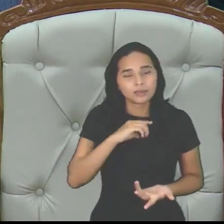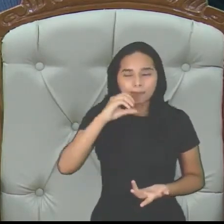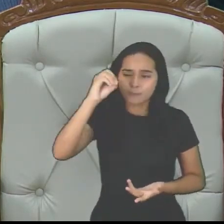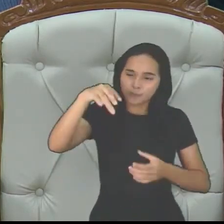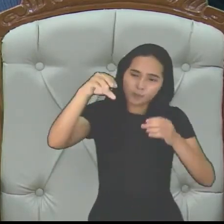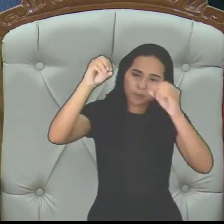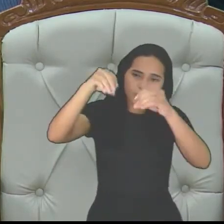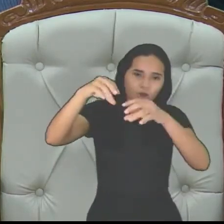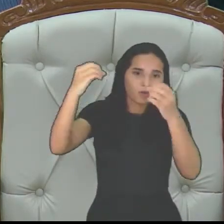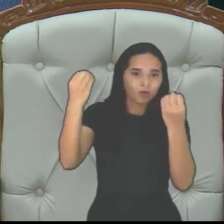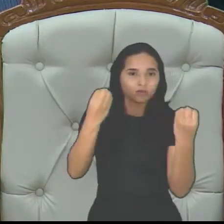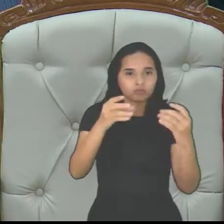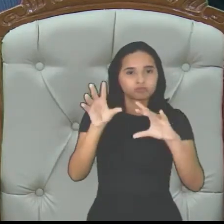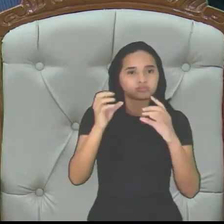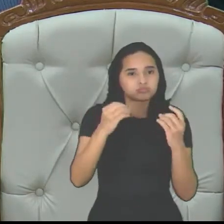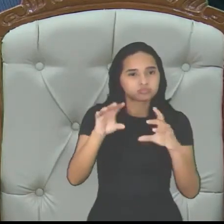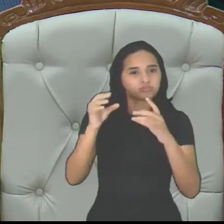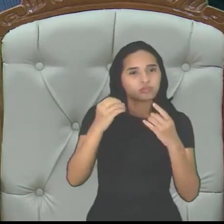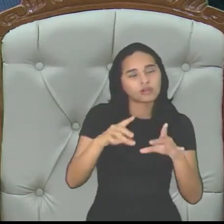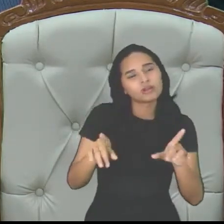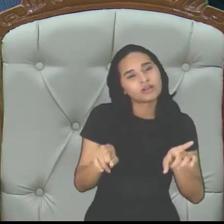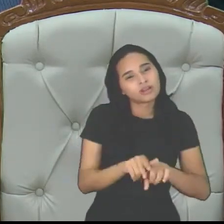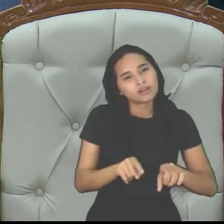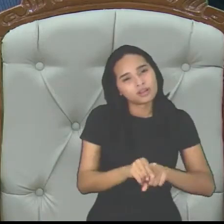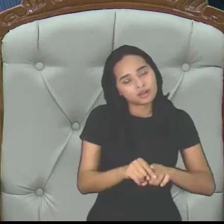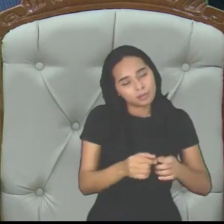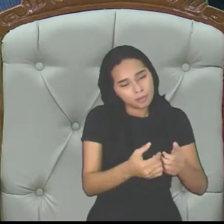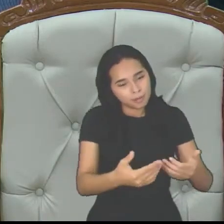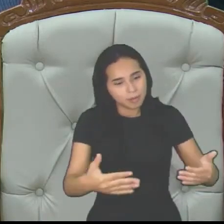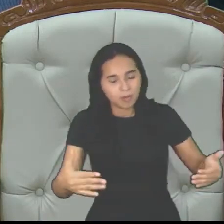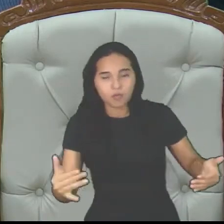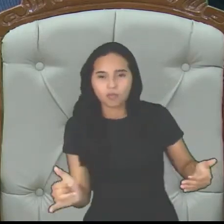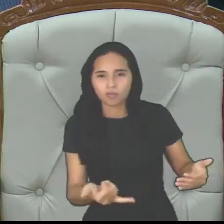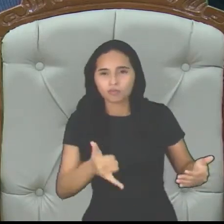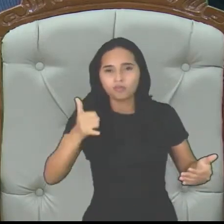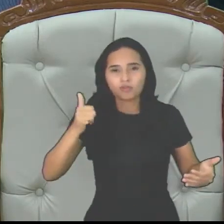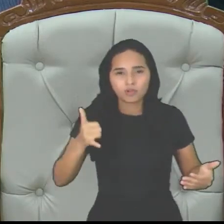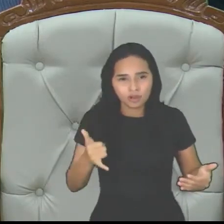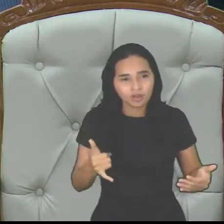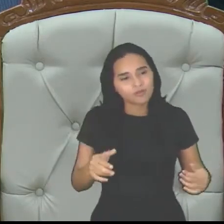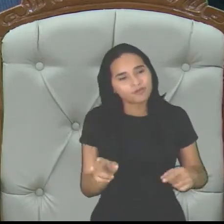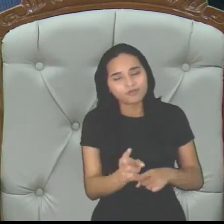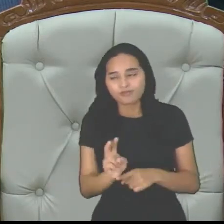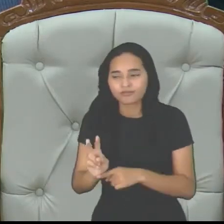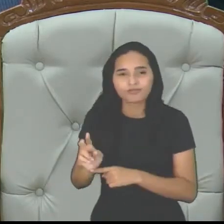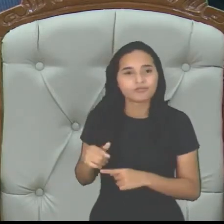colocam a vigilância que está sempre rondando o bairro, a rua ou a casa das